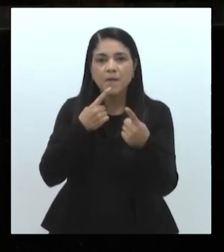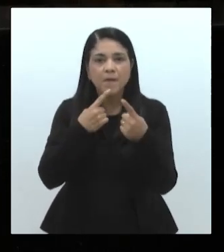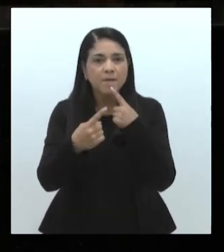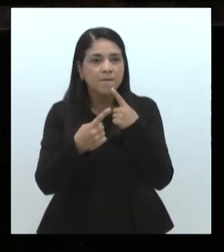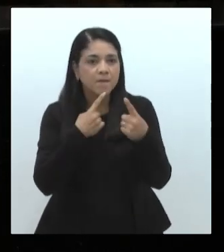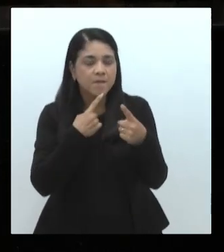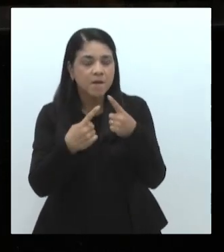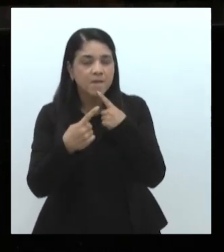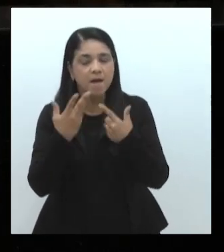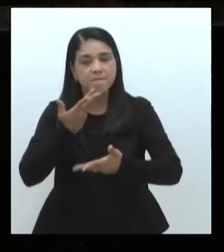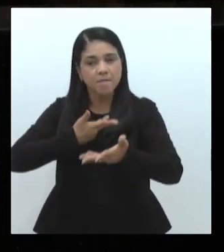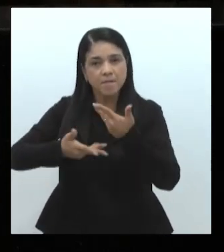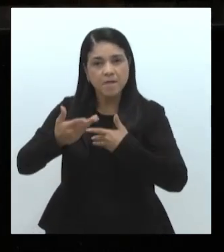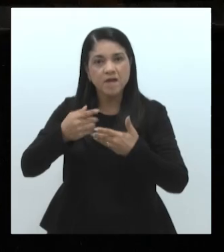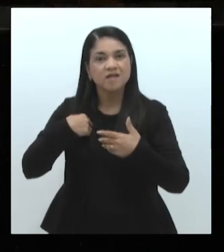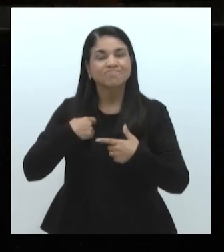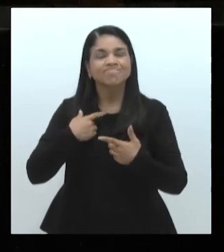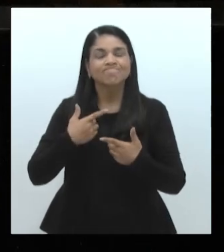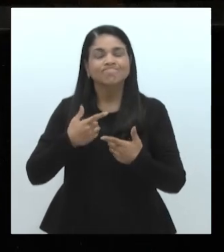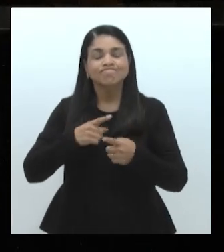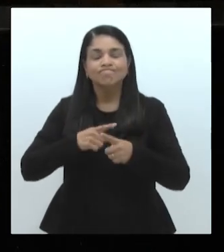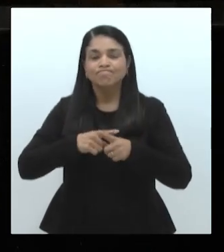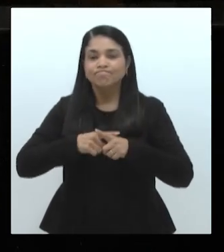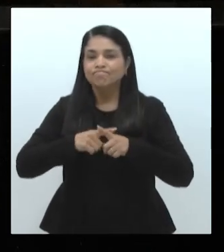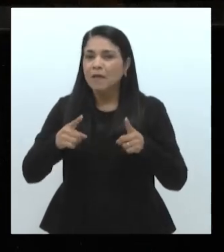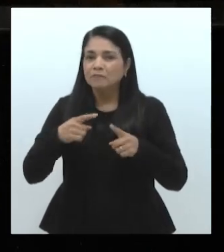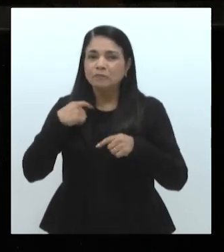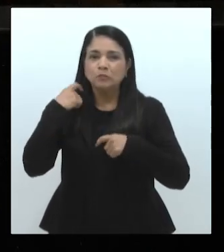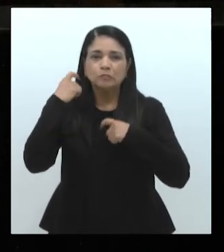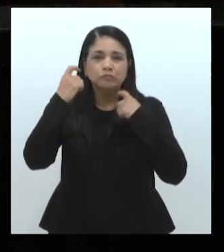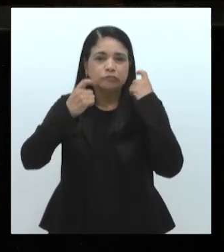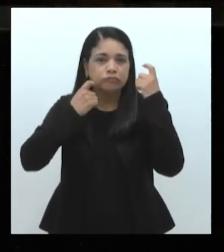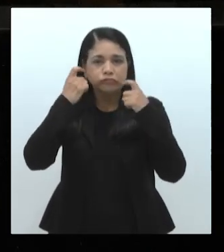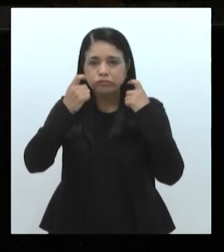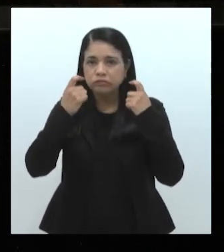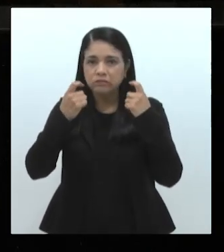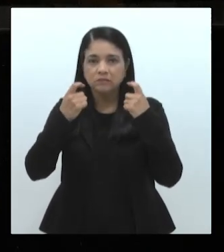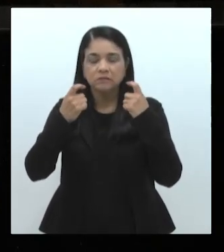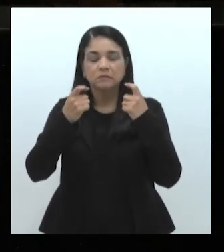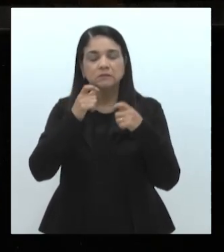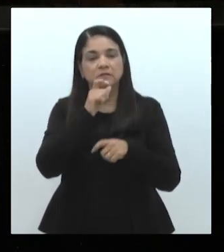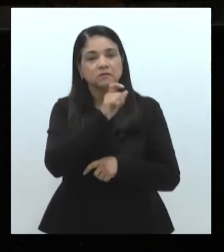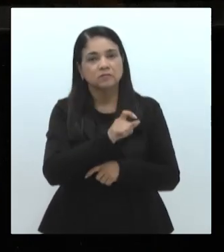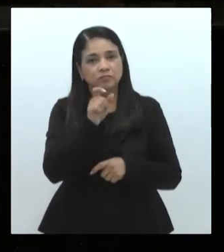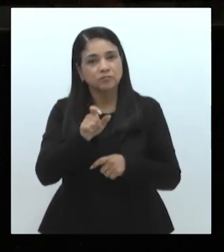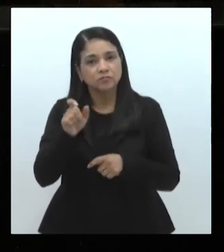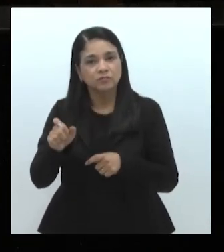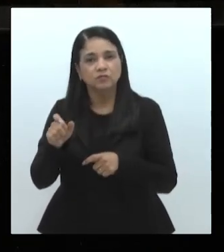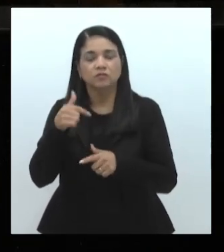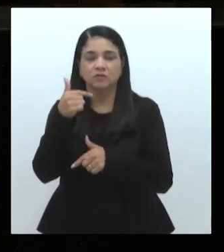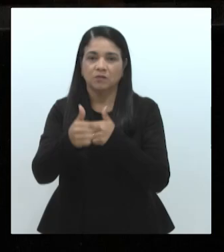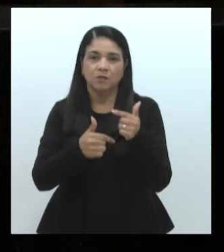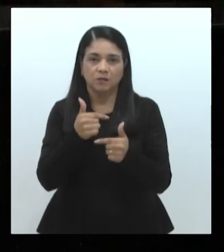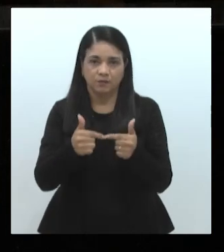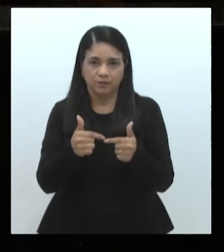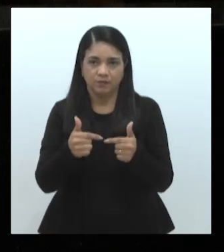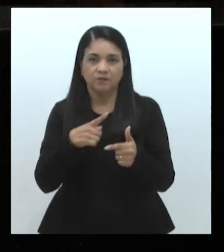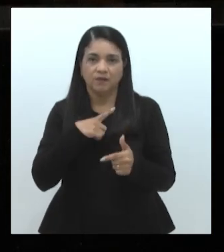tivesse ainda mais preocupação com a situação desses trabalhadores e dessas trabalhadoras.